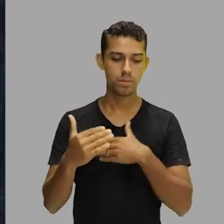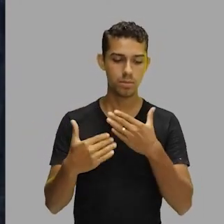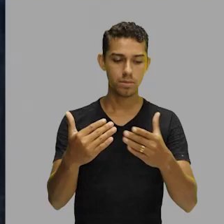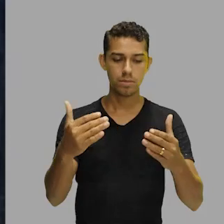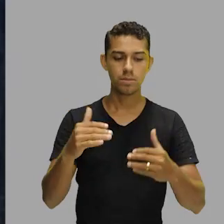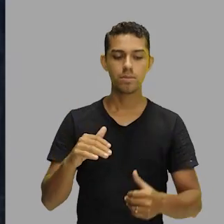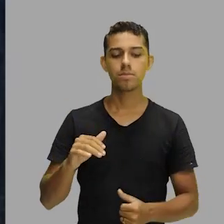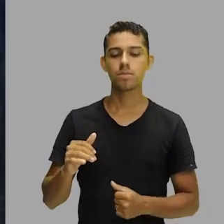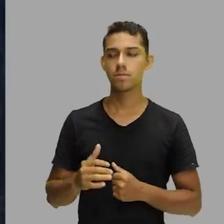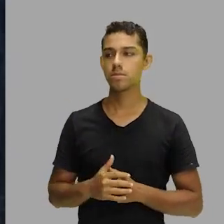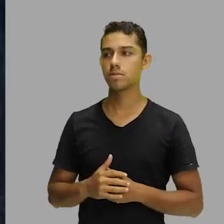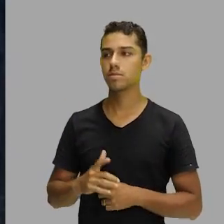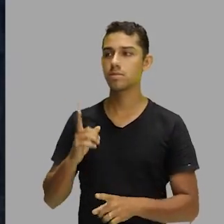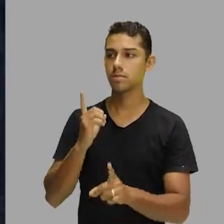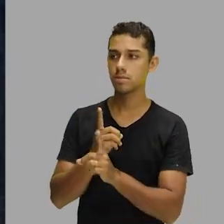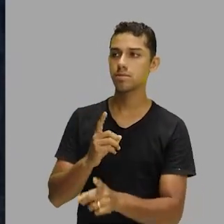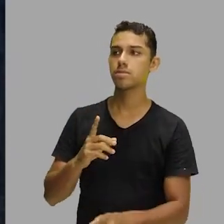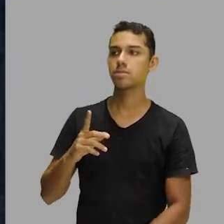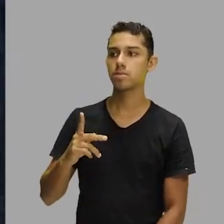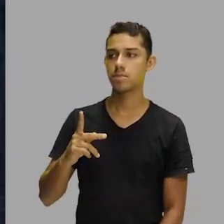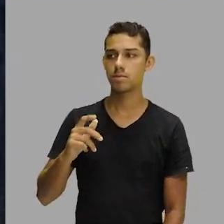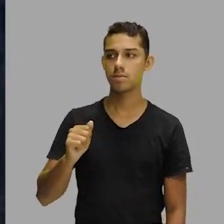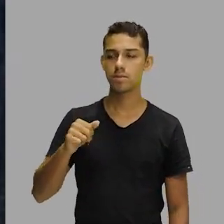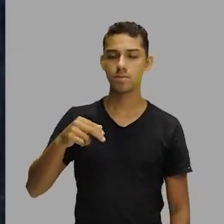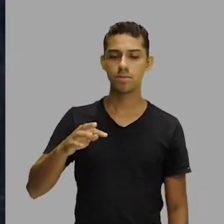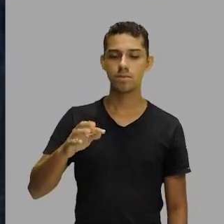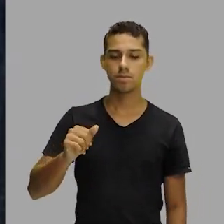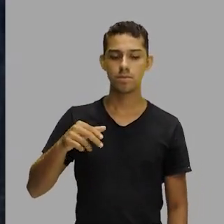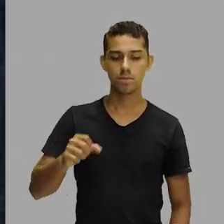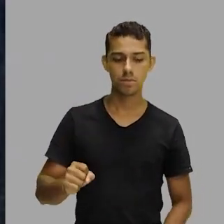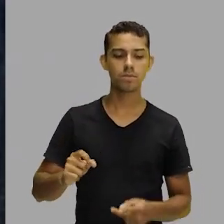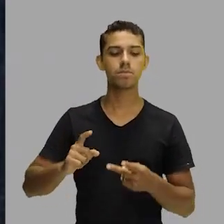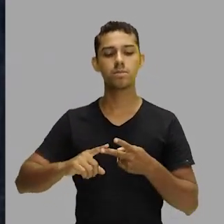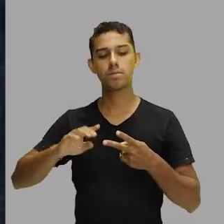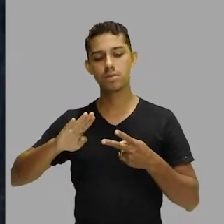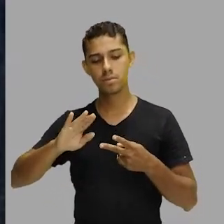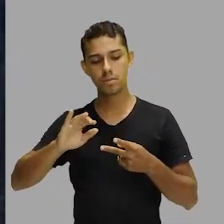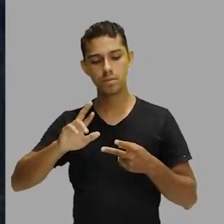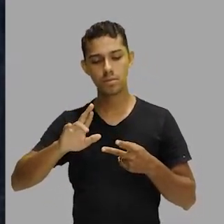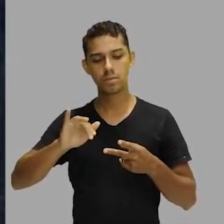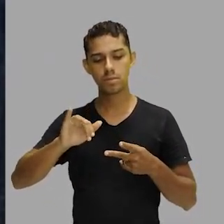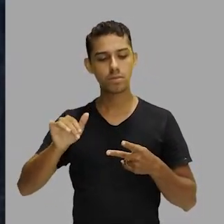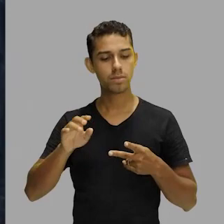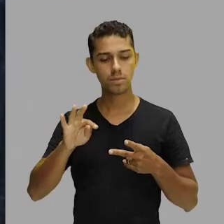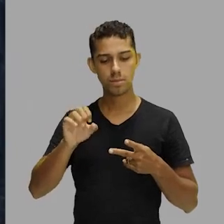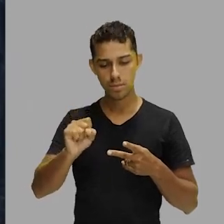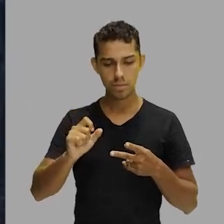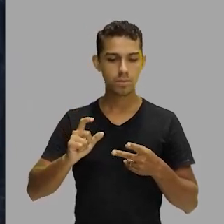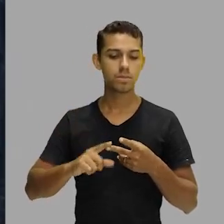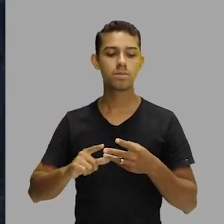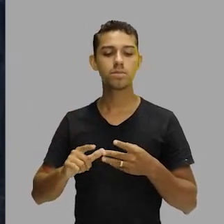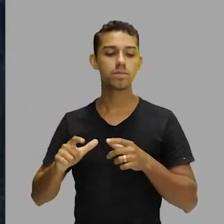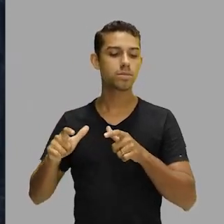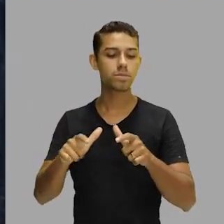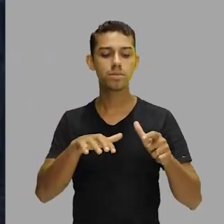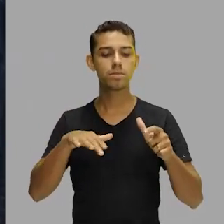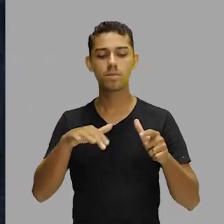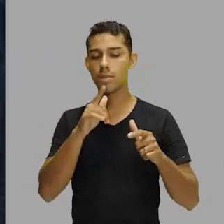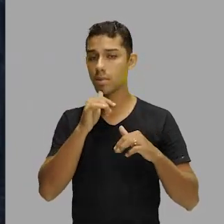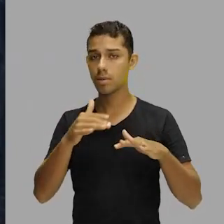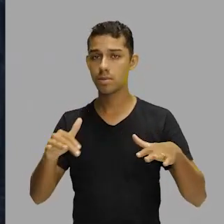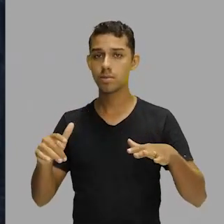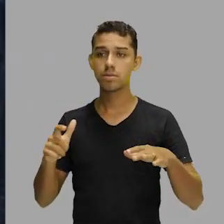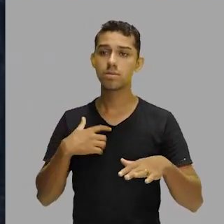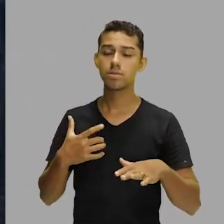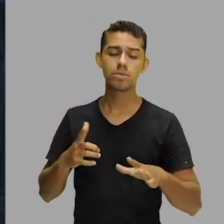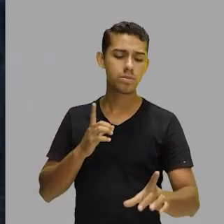decomposição. Por isso que são encontradas em pântanos, em brejos, são encontradas em sedimentos marinhos, porque os sedimentos